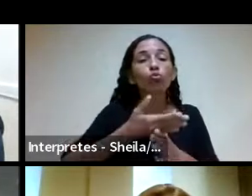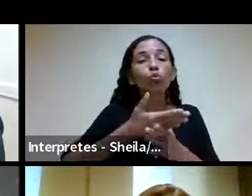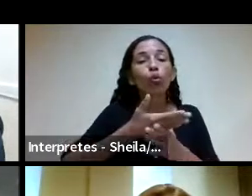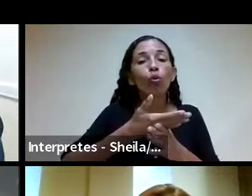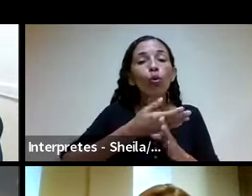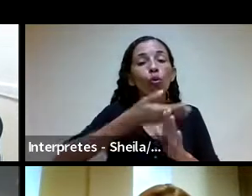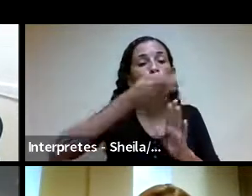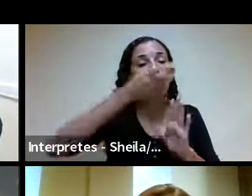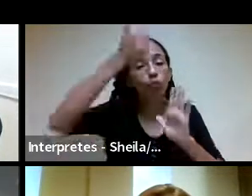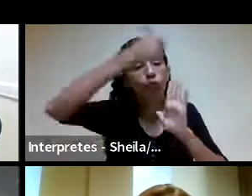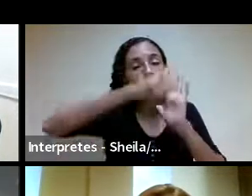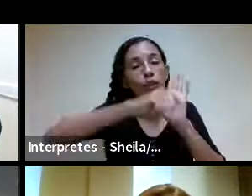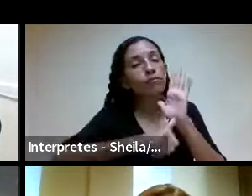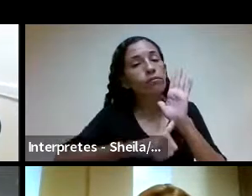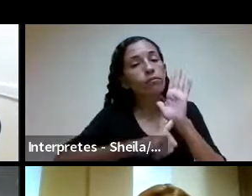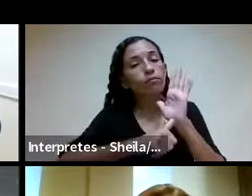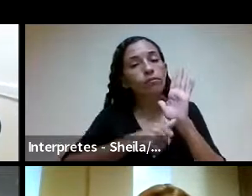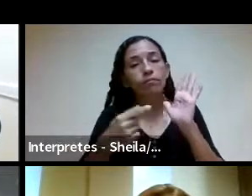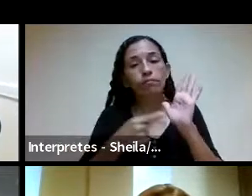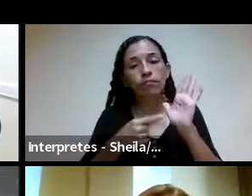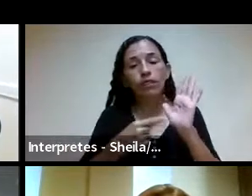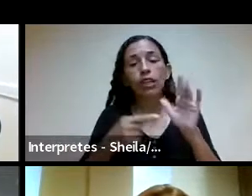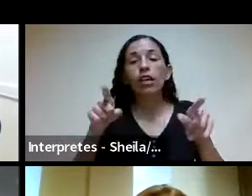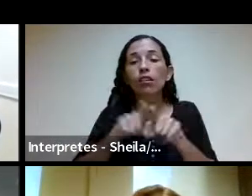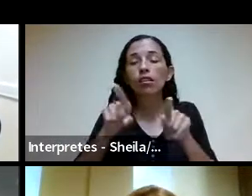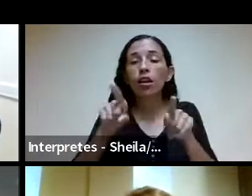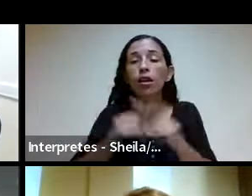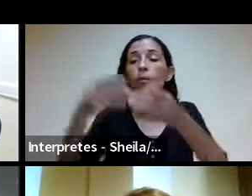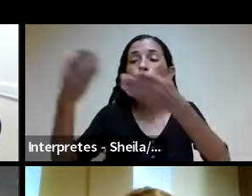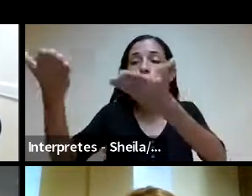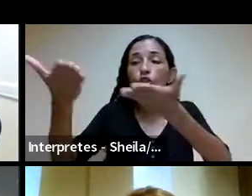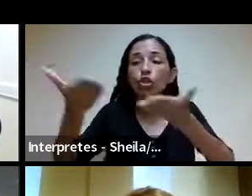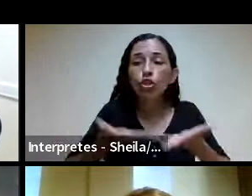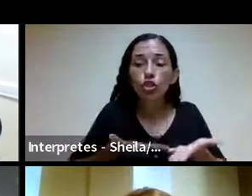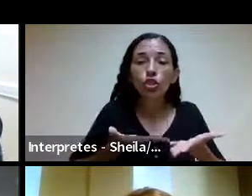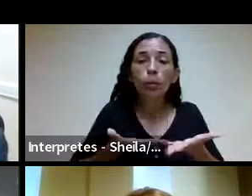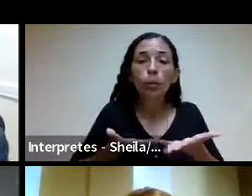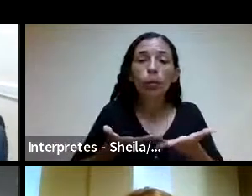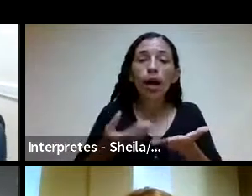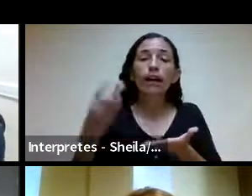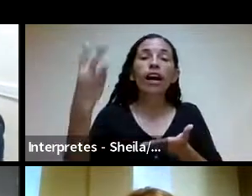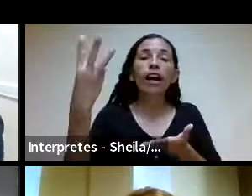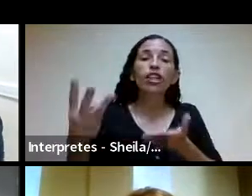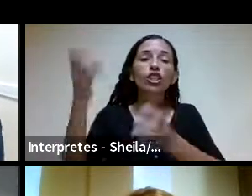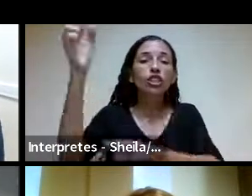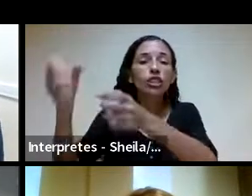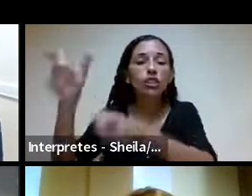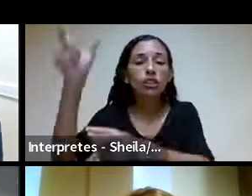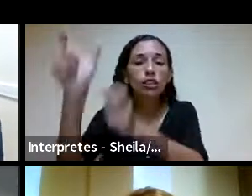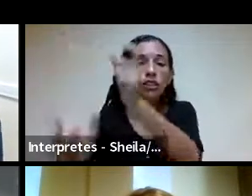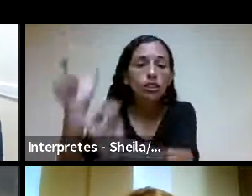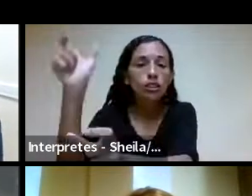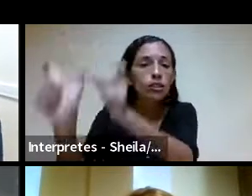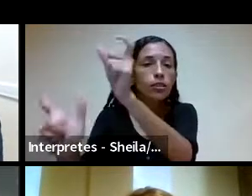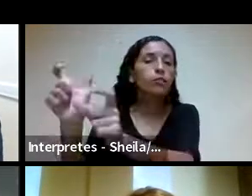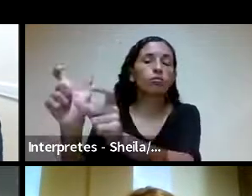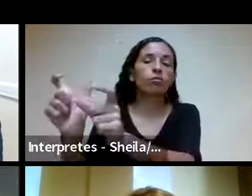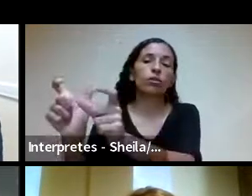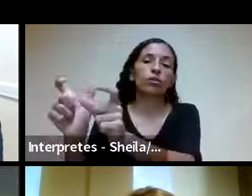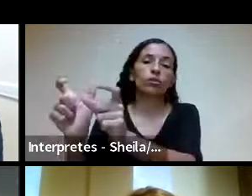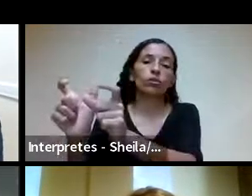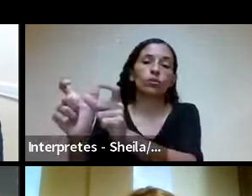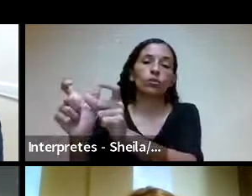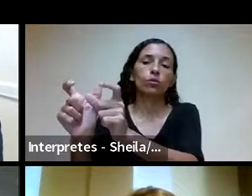determinada a oitiva dessas pessoas que foram identificadas dentro do veículo do Blue. São essas minhas considerações, excelências. Muito